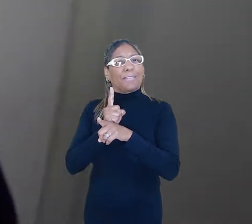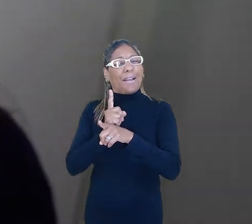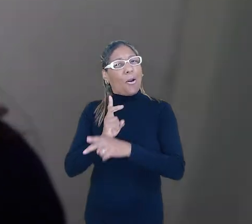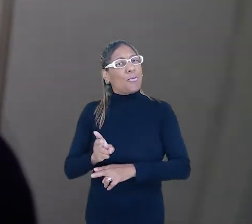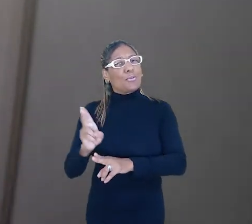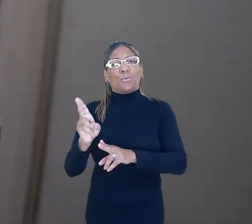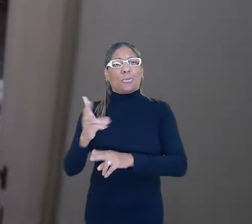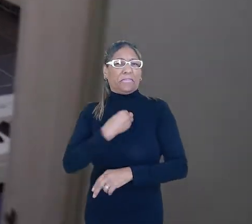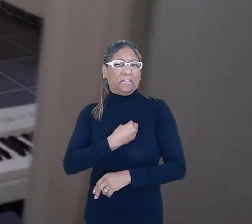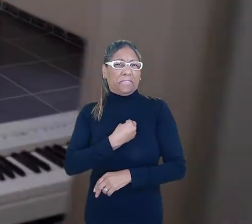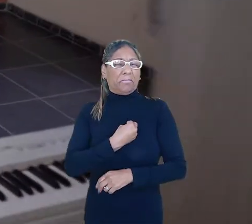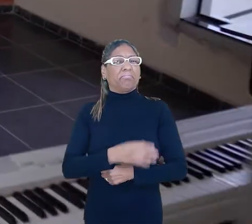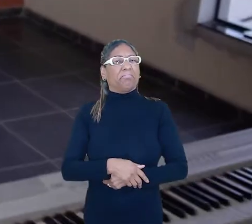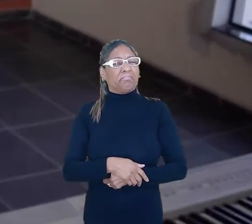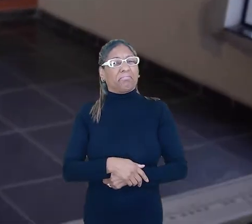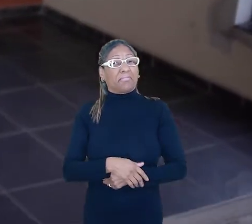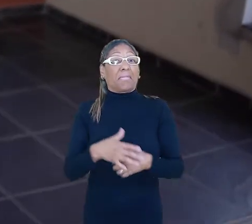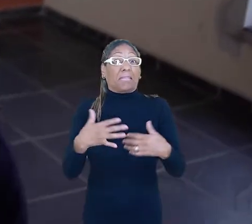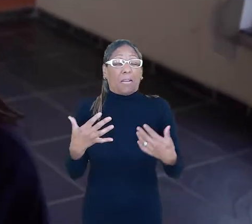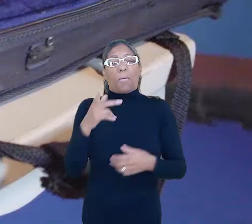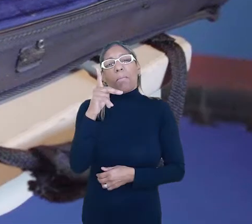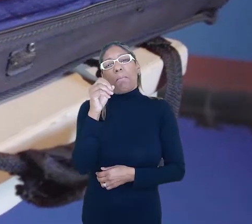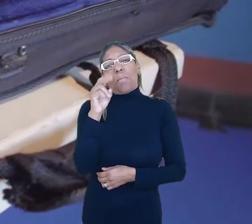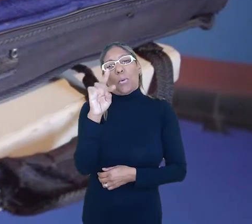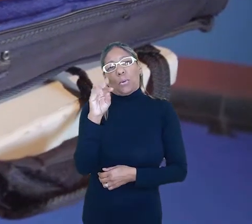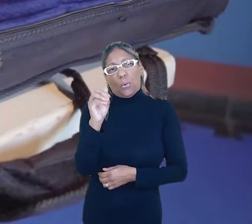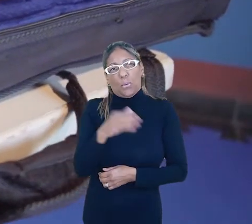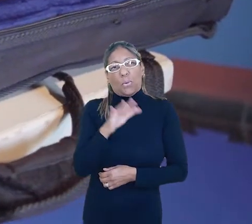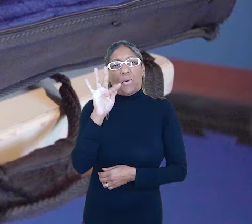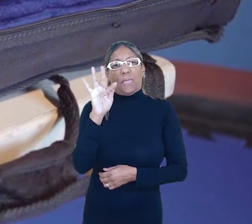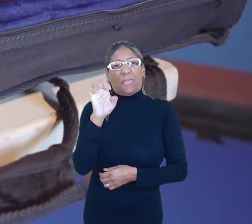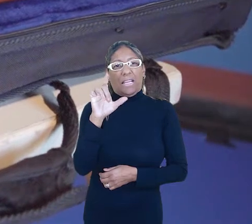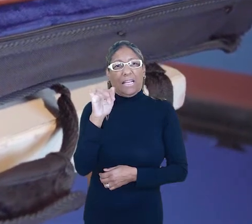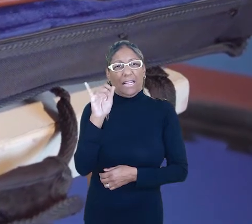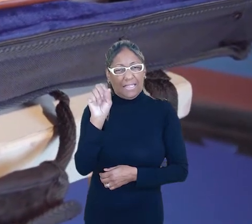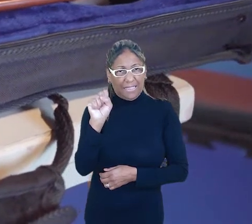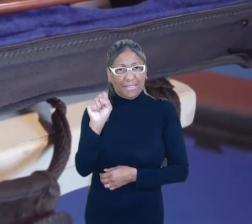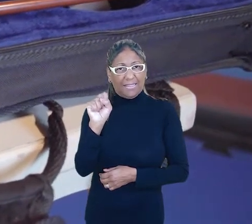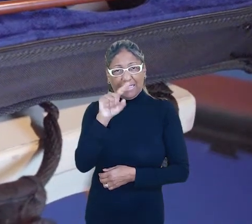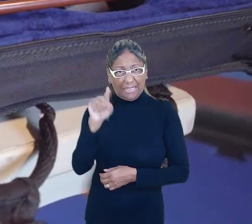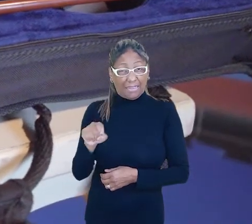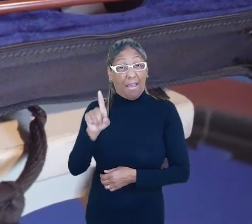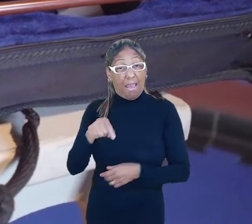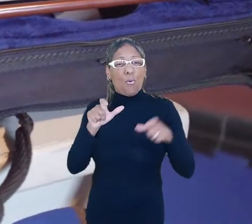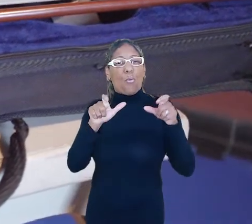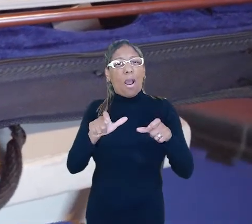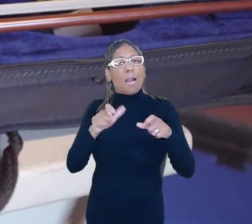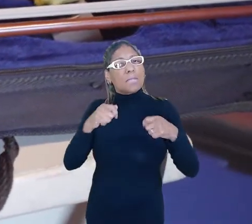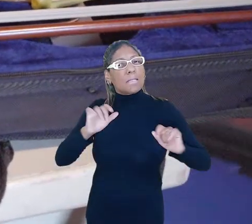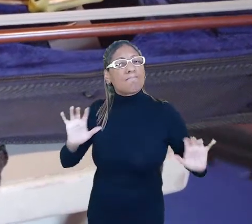e tá aí seguindo a carreira. Então, Porto Feliz, a gente percebe que ele é um celeiro que precisa